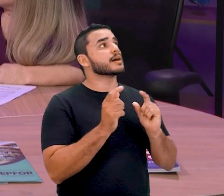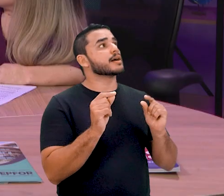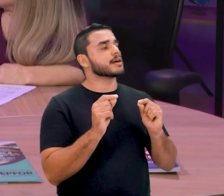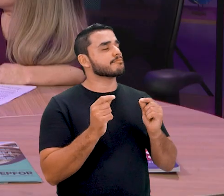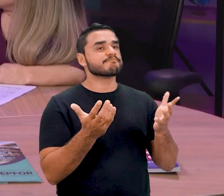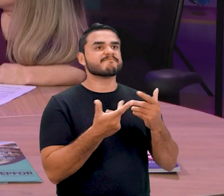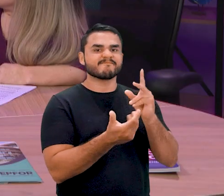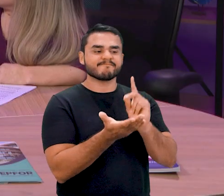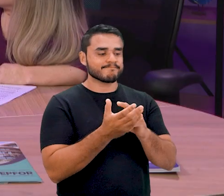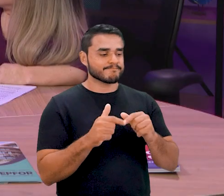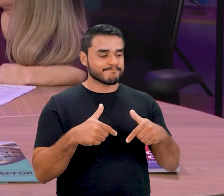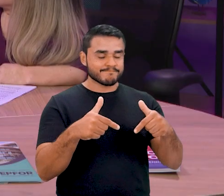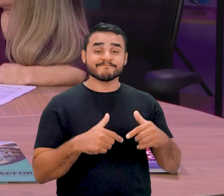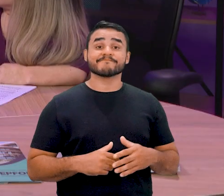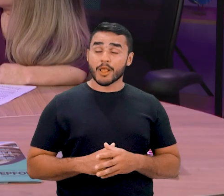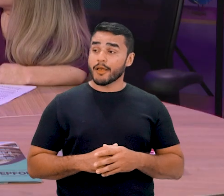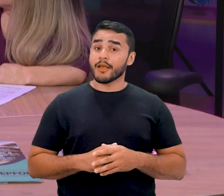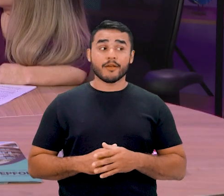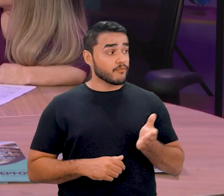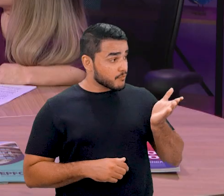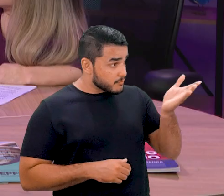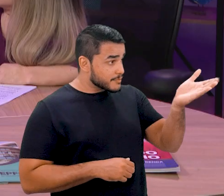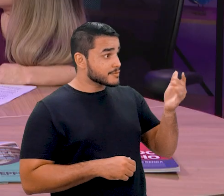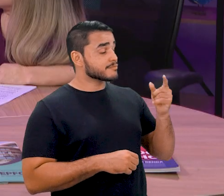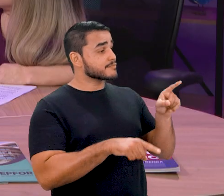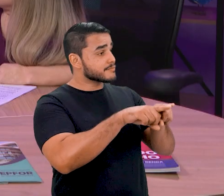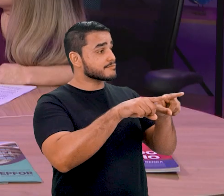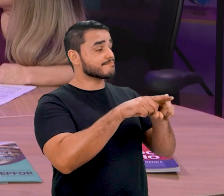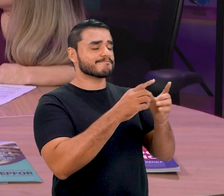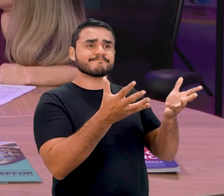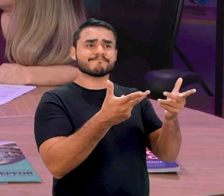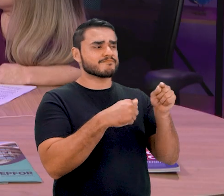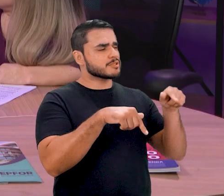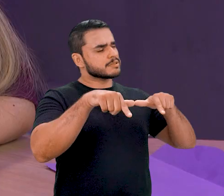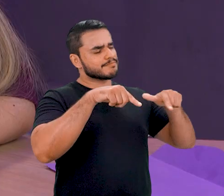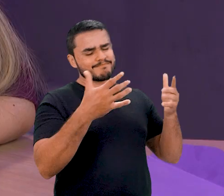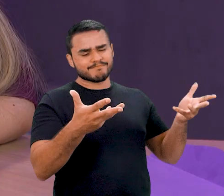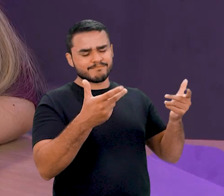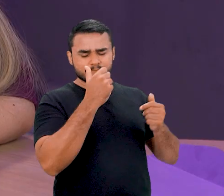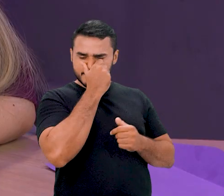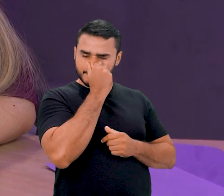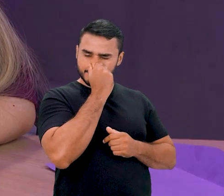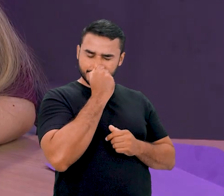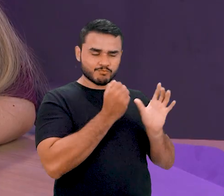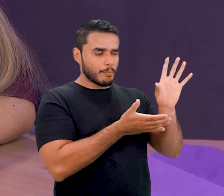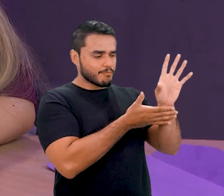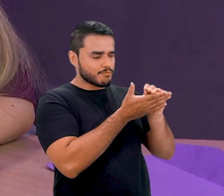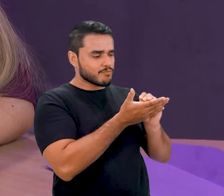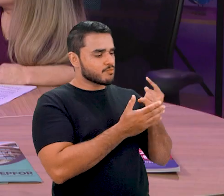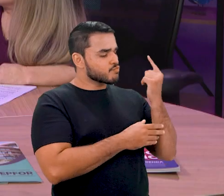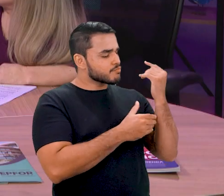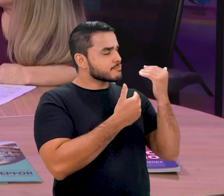cara da nossa luta. Você que está fazendo um trabalho muito bacana. Obrigada. Eu acho que todos nós, a gente vai deixando as nossas sementinhas,